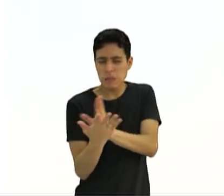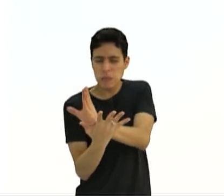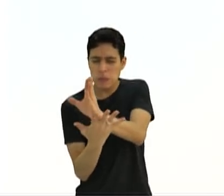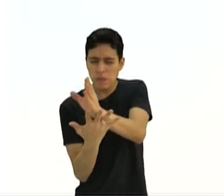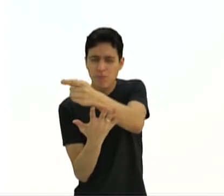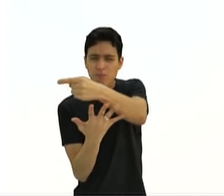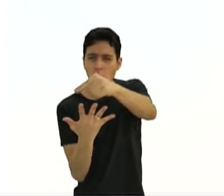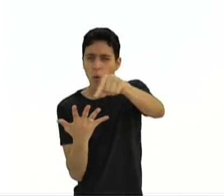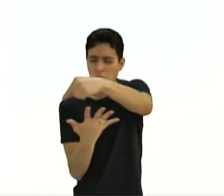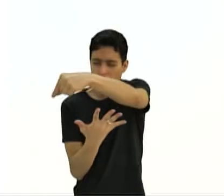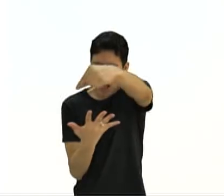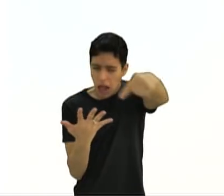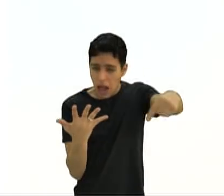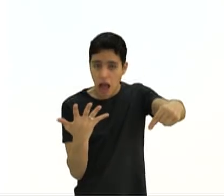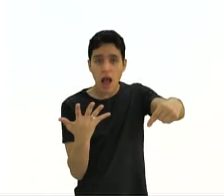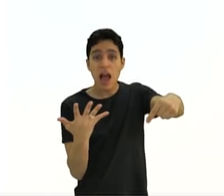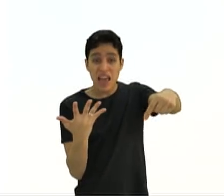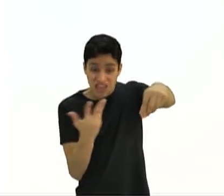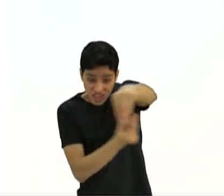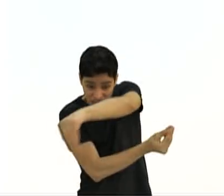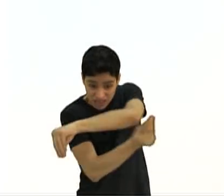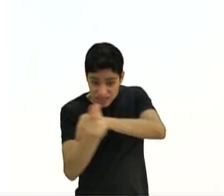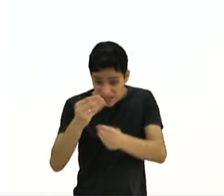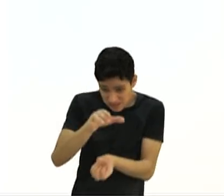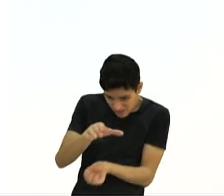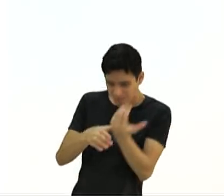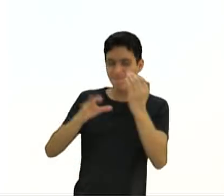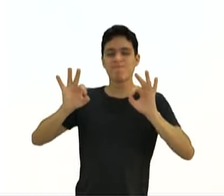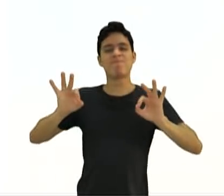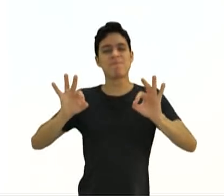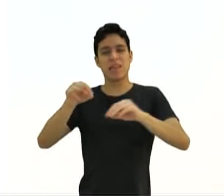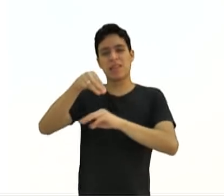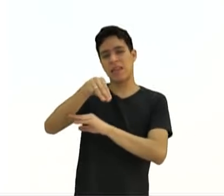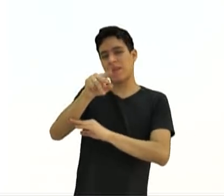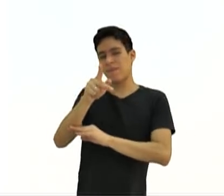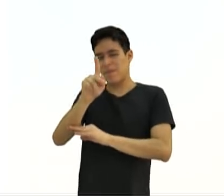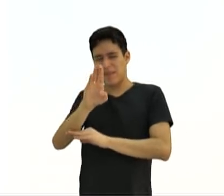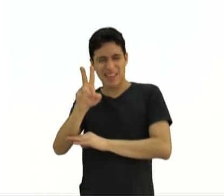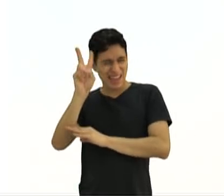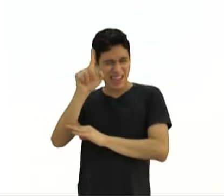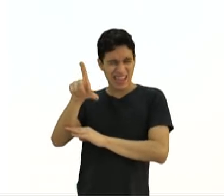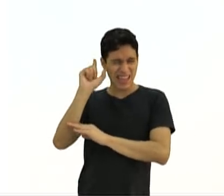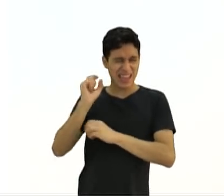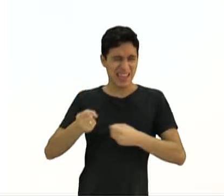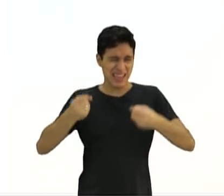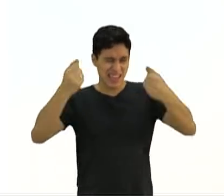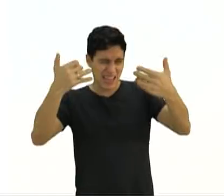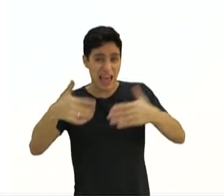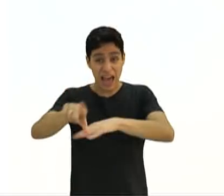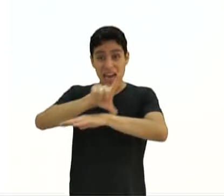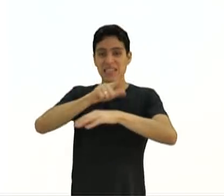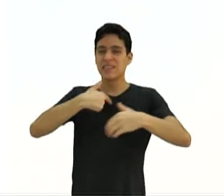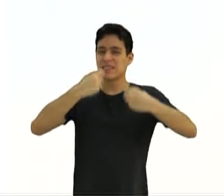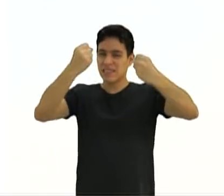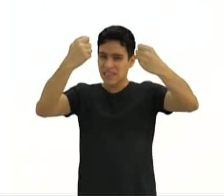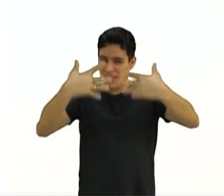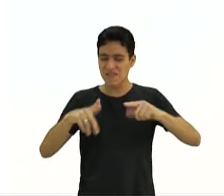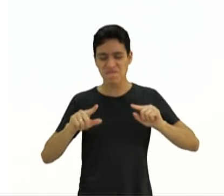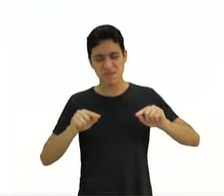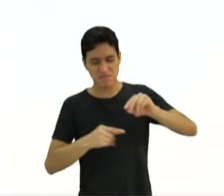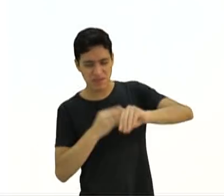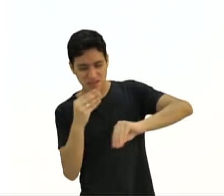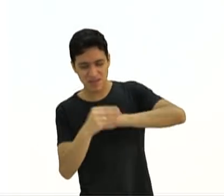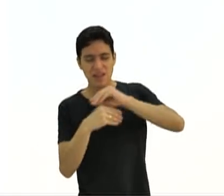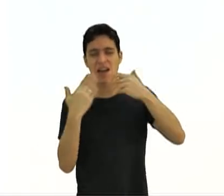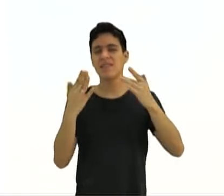que eu falei lá da mistura, da diversidade do Brasil? Então, quando você pensar nessa mistura do Brasil, você lembra que na música